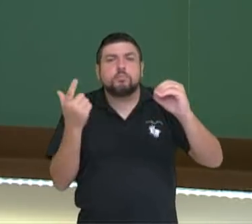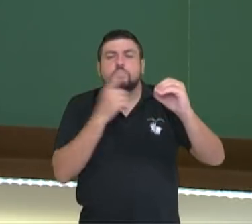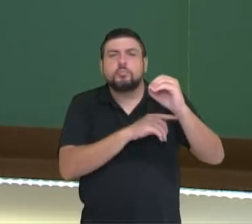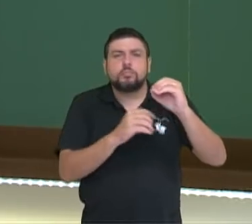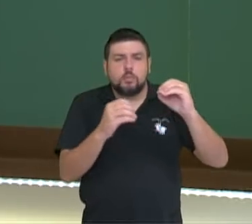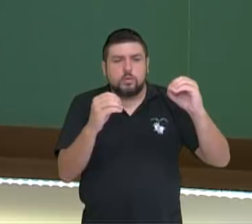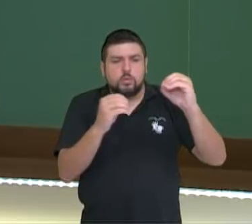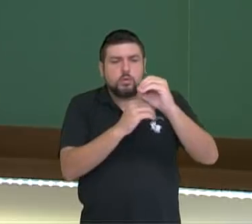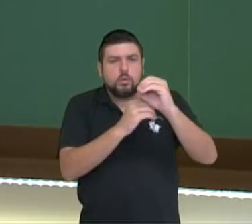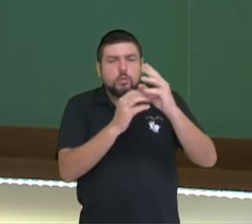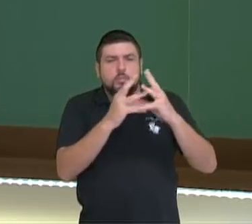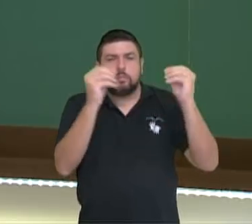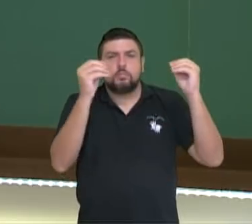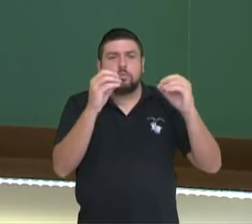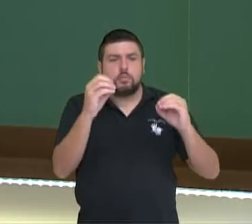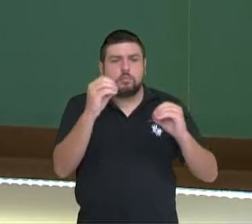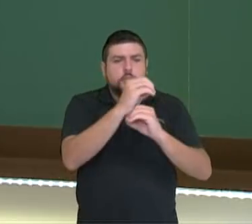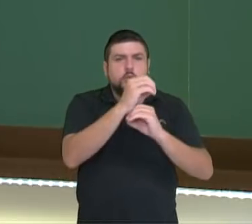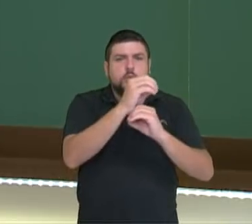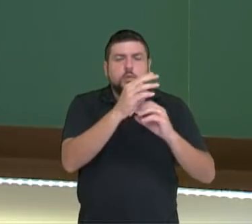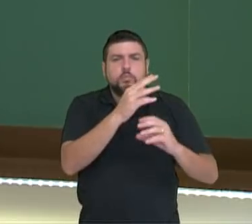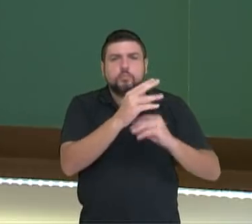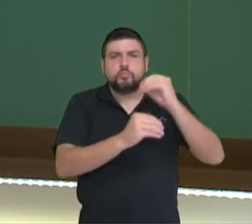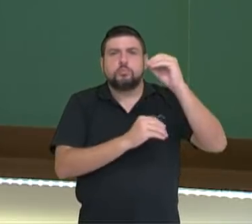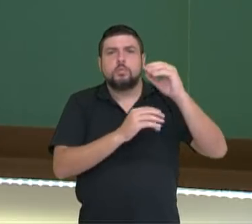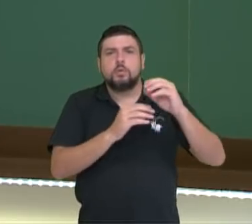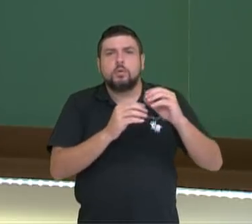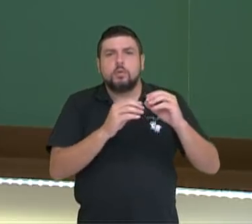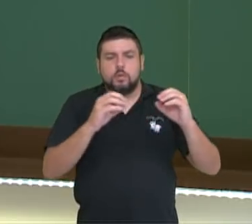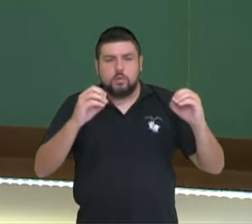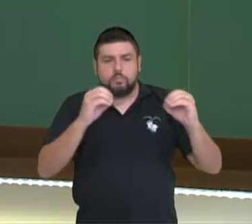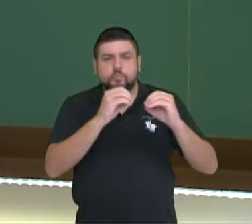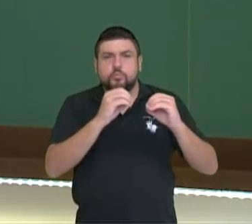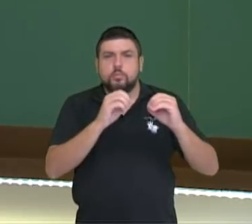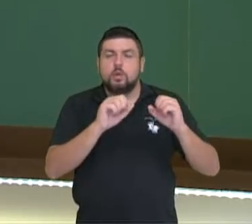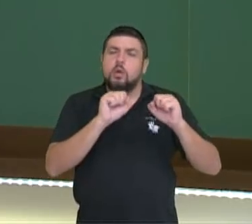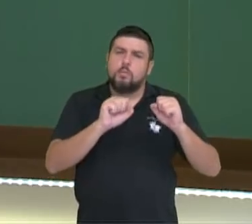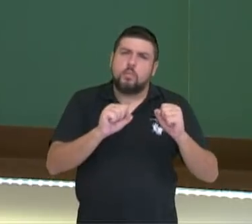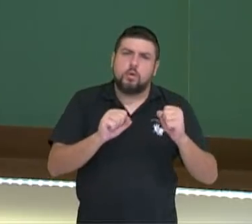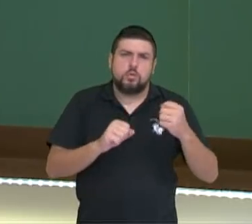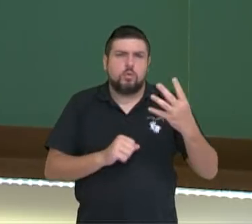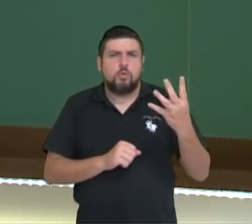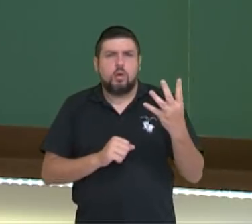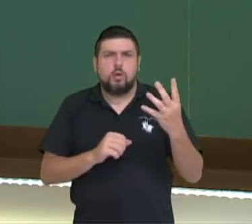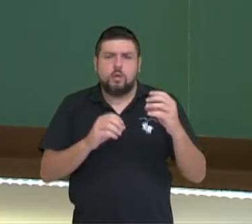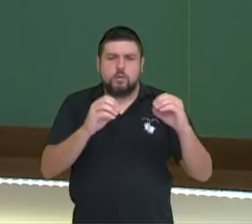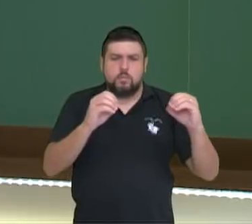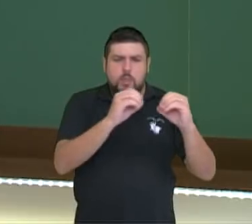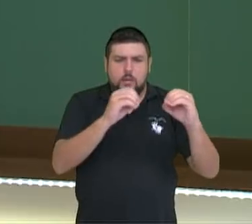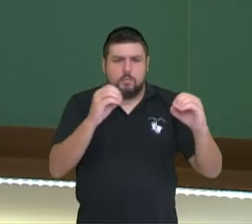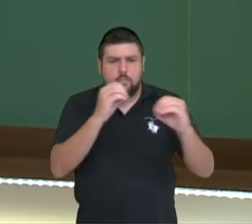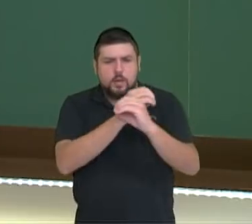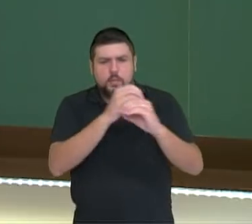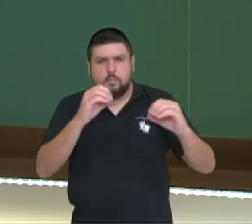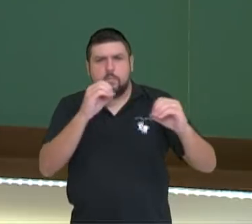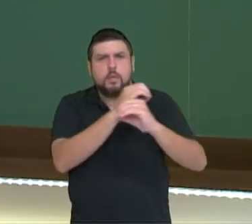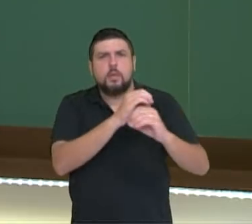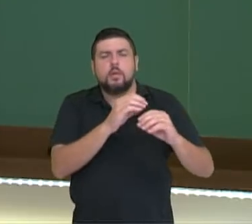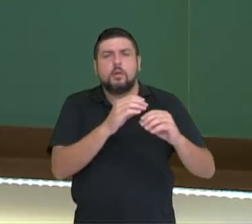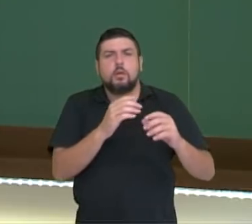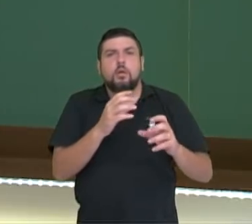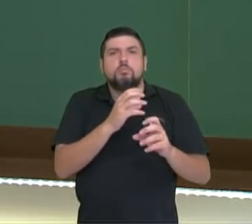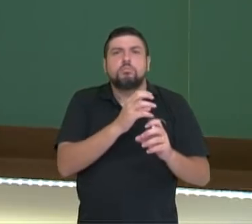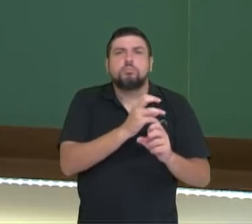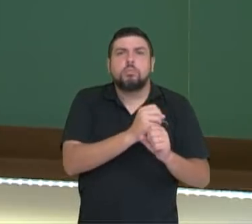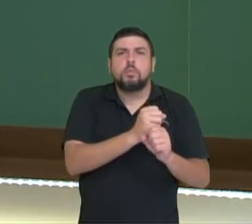que combinar 3 elementos em linha, pelo menos 3, às vezes pode ser até 4 aqui nos gráficos, né? E daí você vai